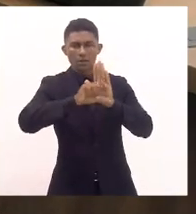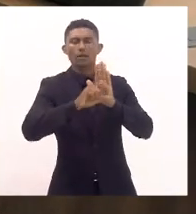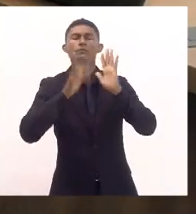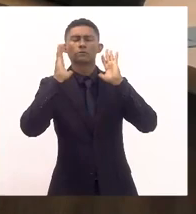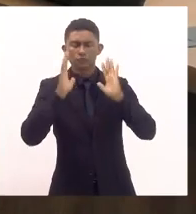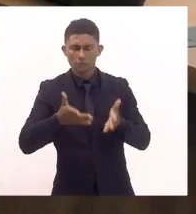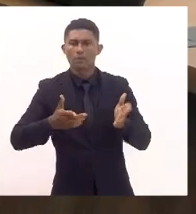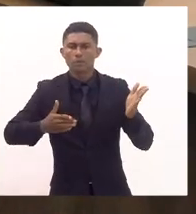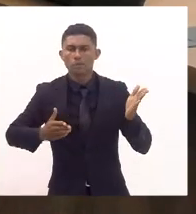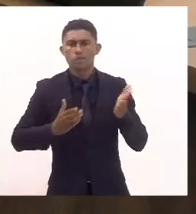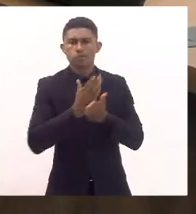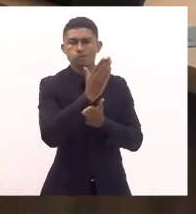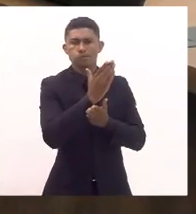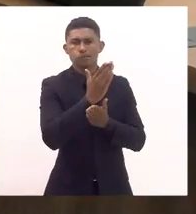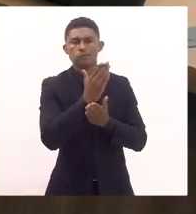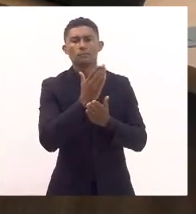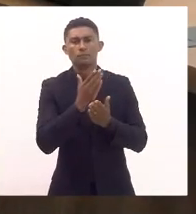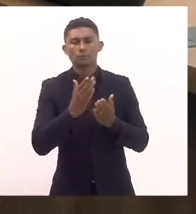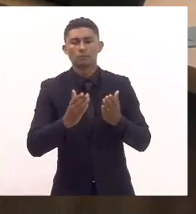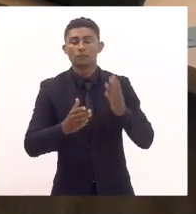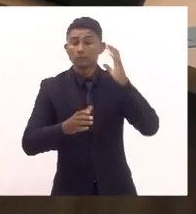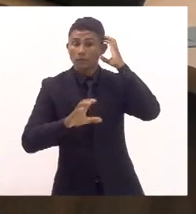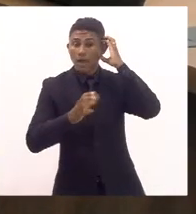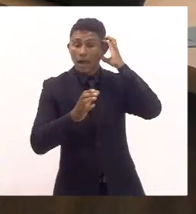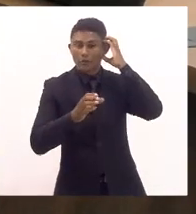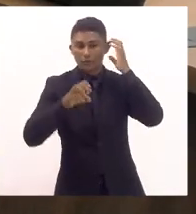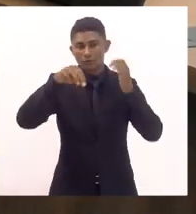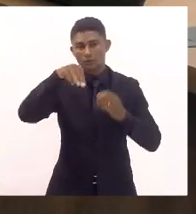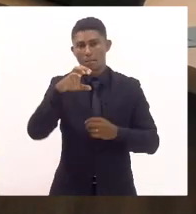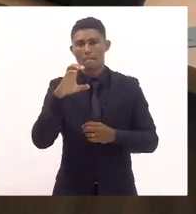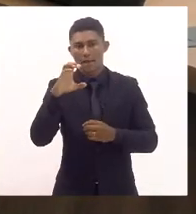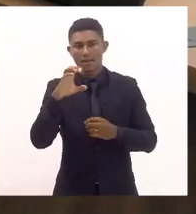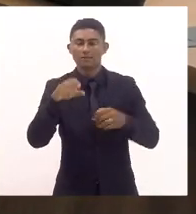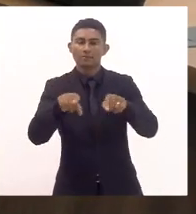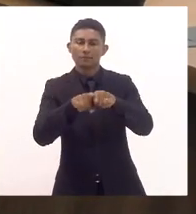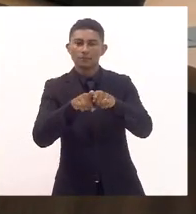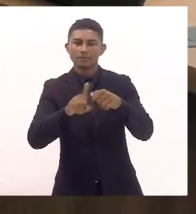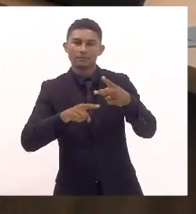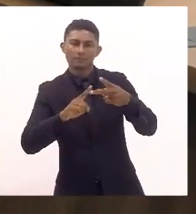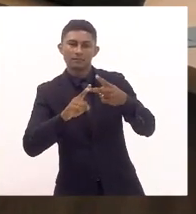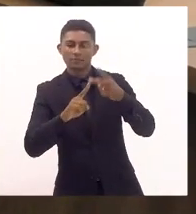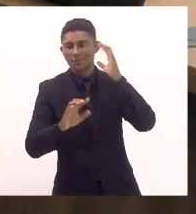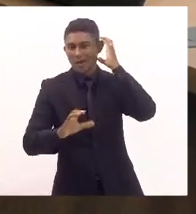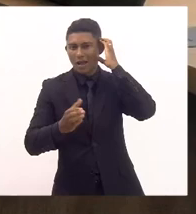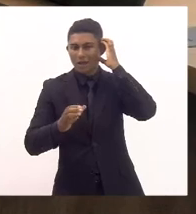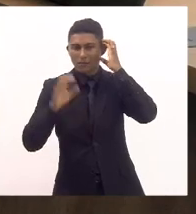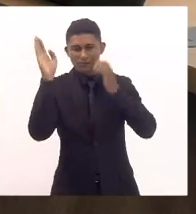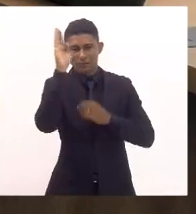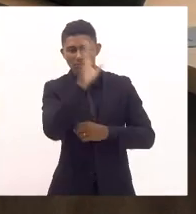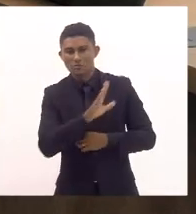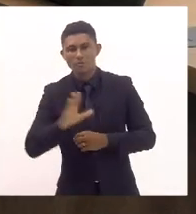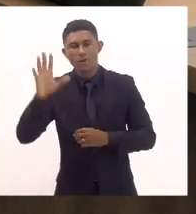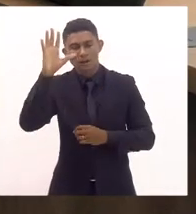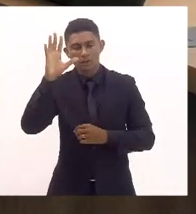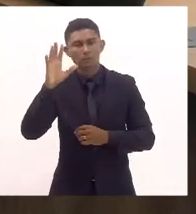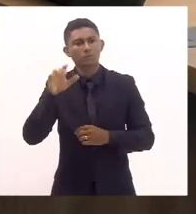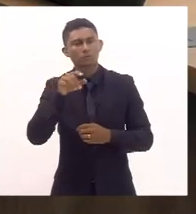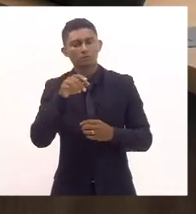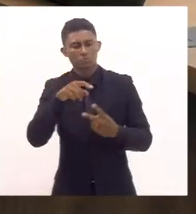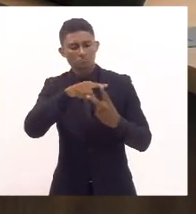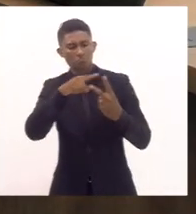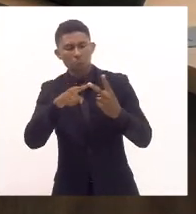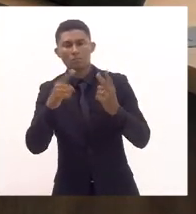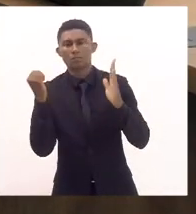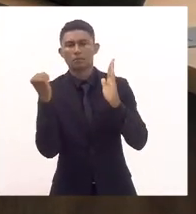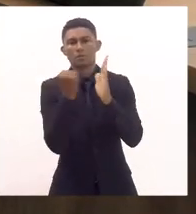provamos aqui sobre tombamento da Rádio MEC em ambas com o patrimônio cultural do Rio de Janeiro relação